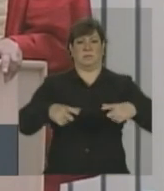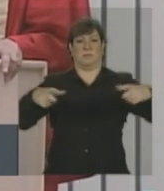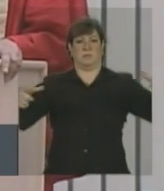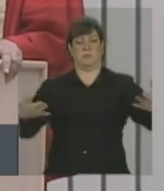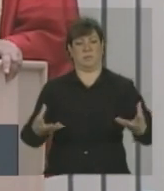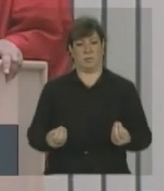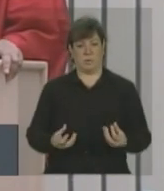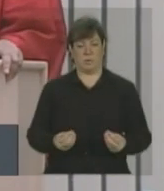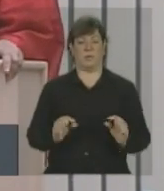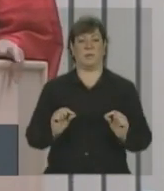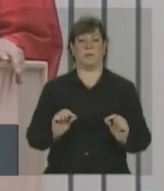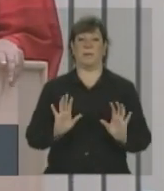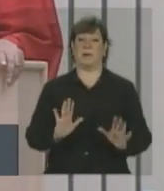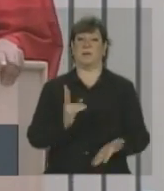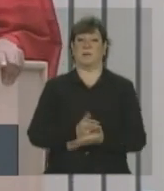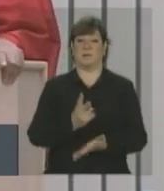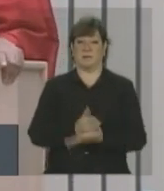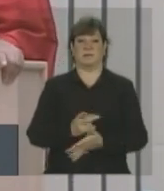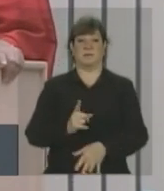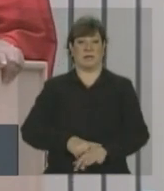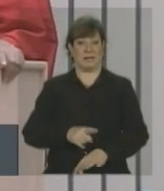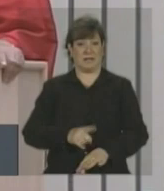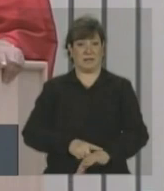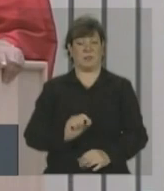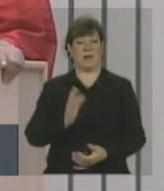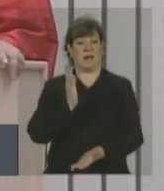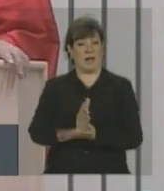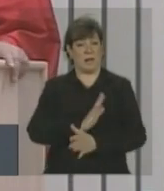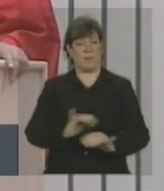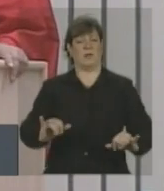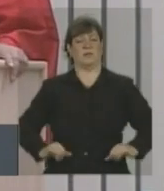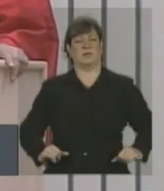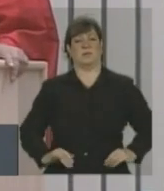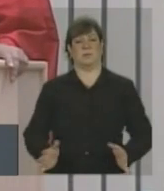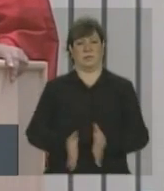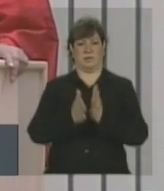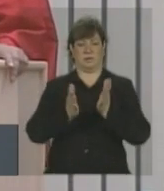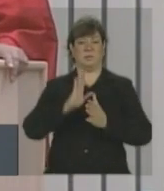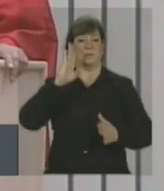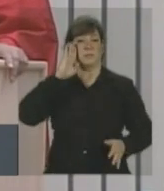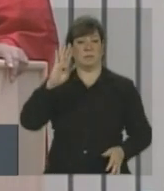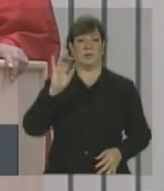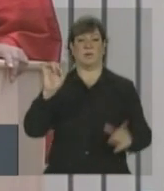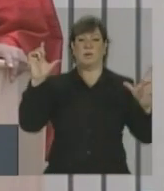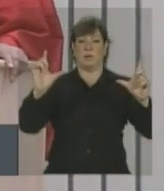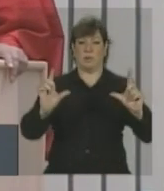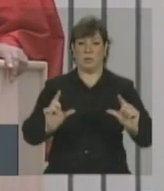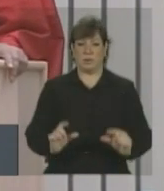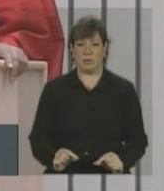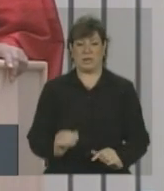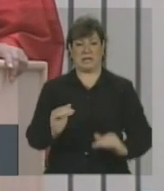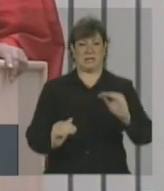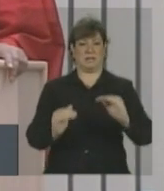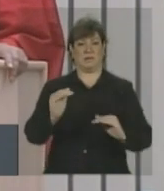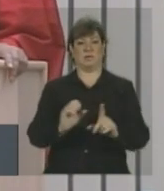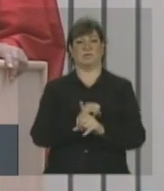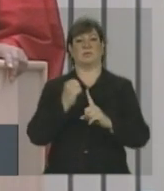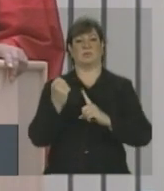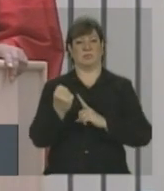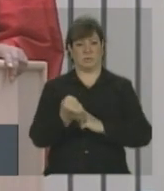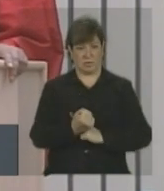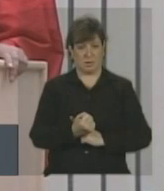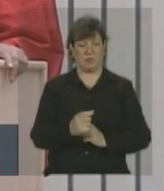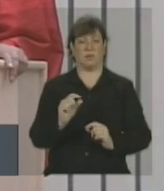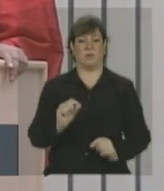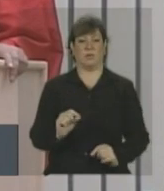mas, ao mesmo tempo, de eliminar a pobreza e, sobretudo, reduzir a desigualdade social